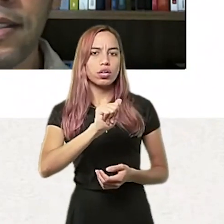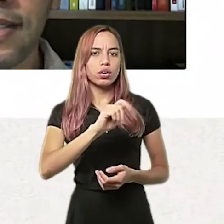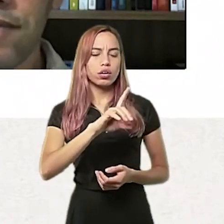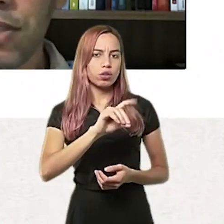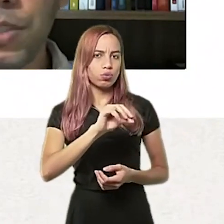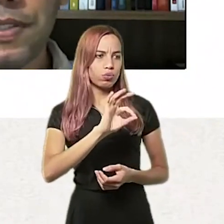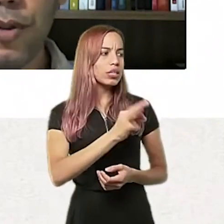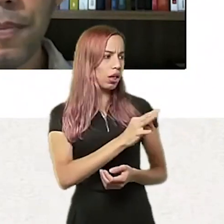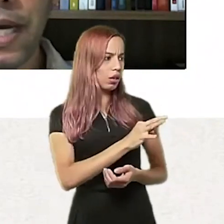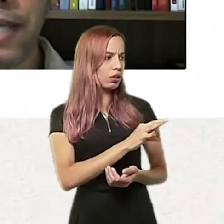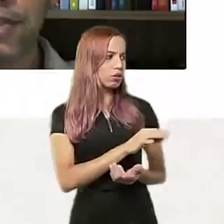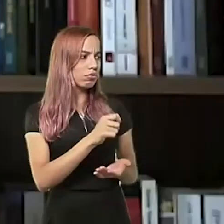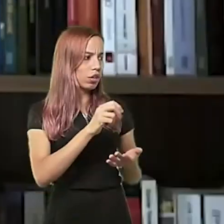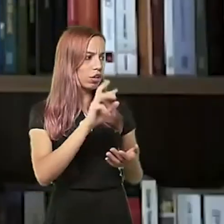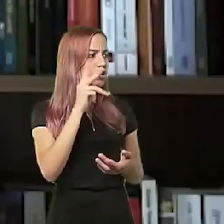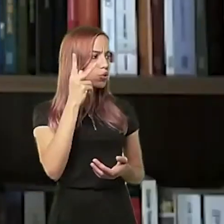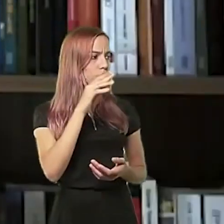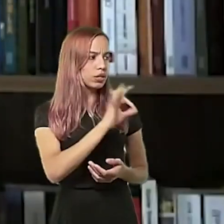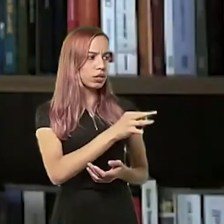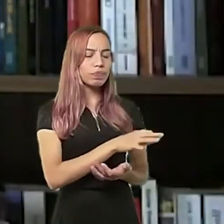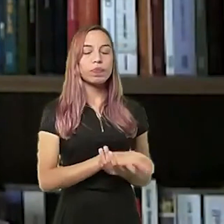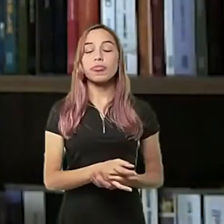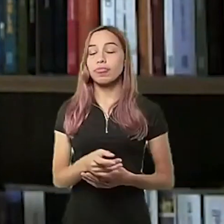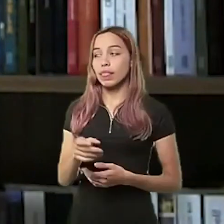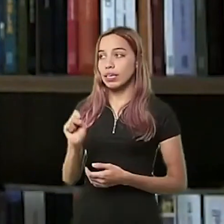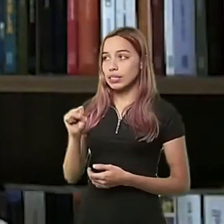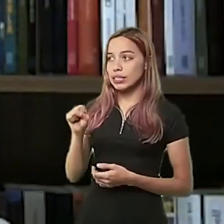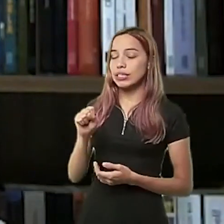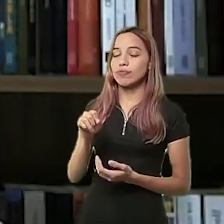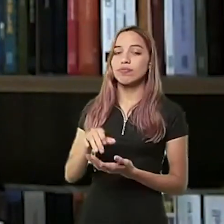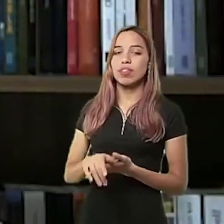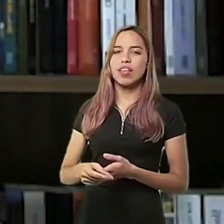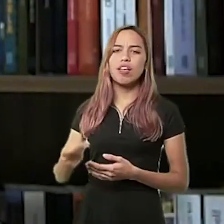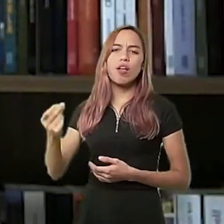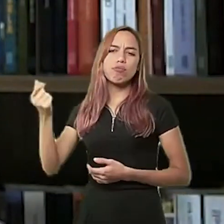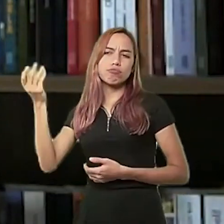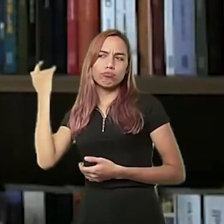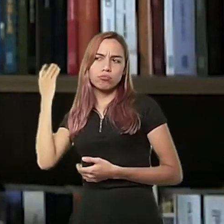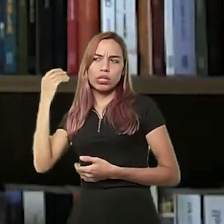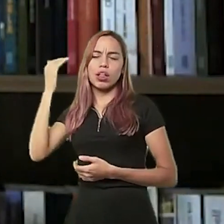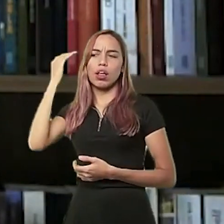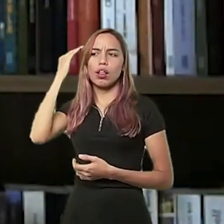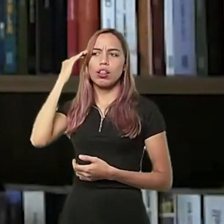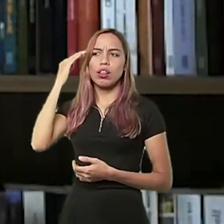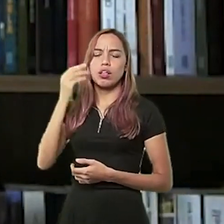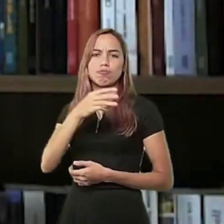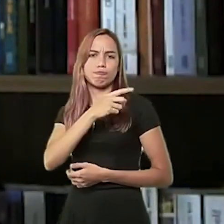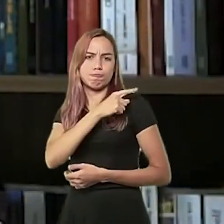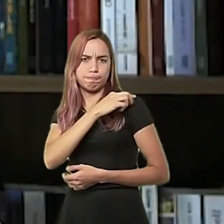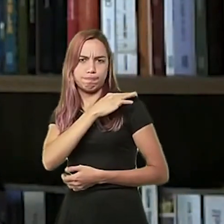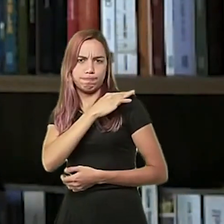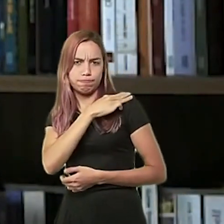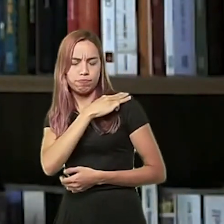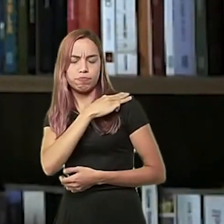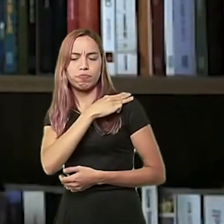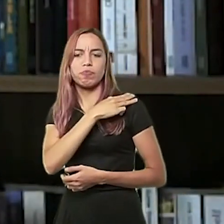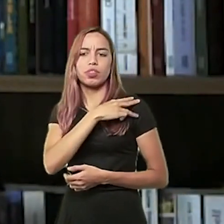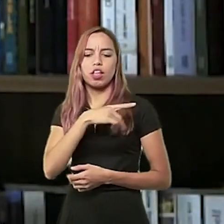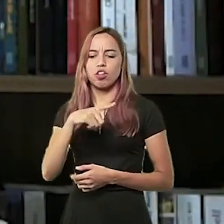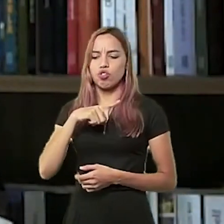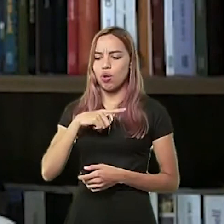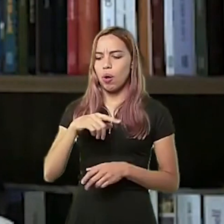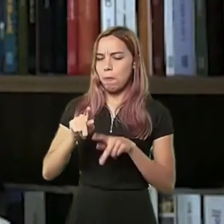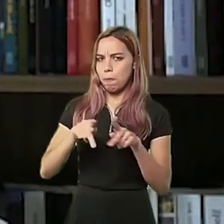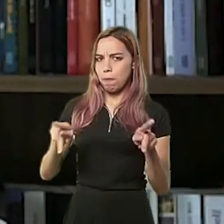Eu estava no ensino médio, tinha uma professora muito especial. Eu morava em Pernambuco essa